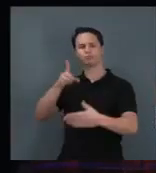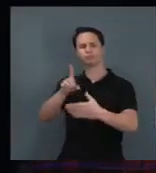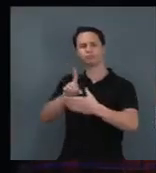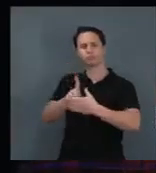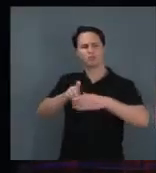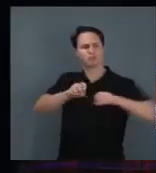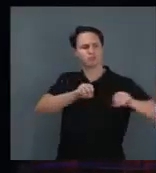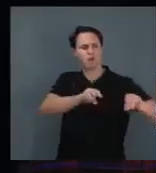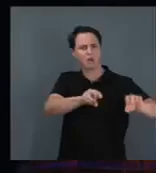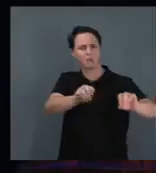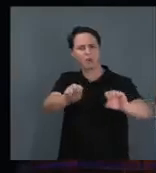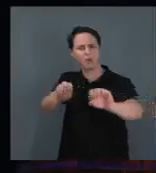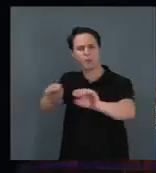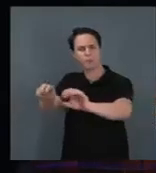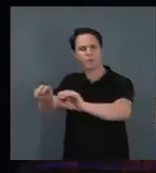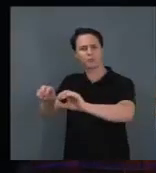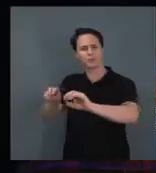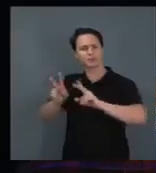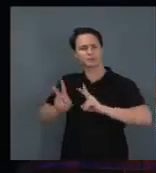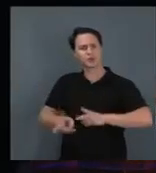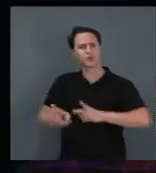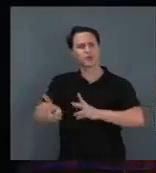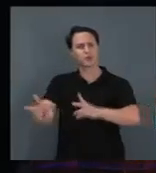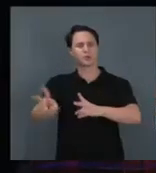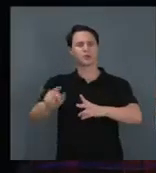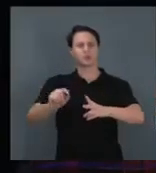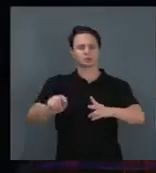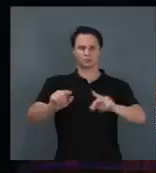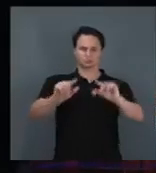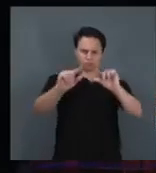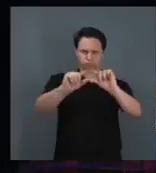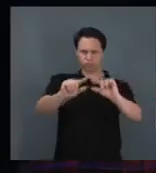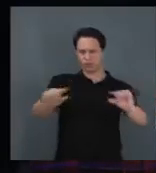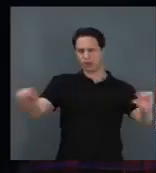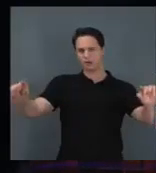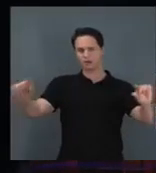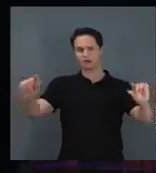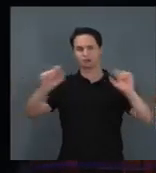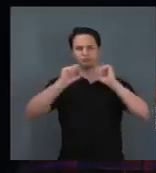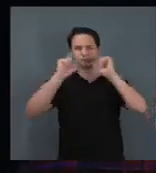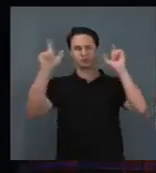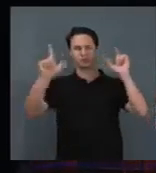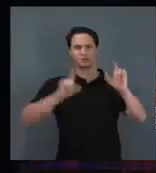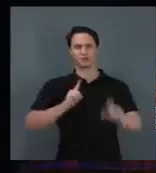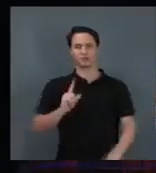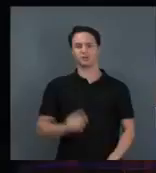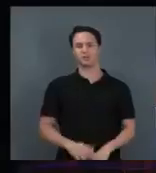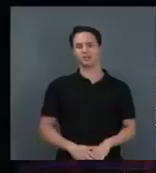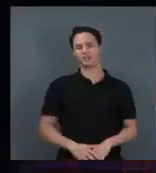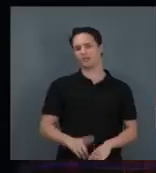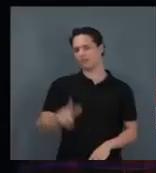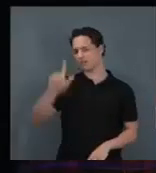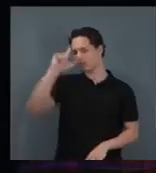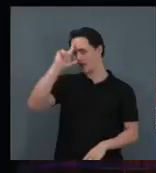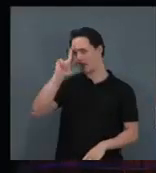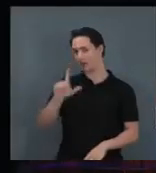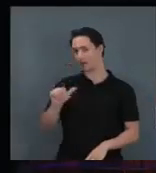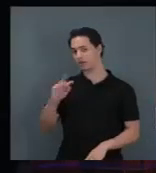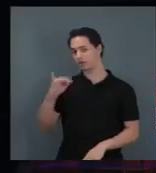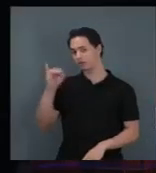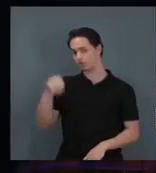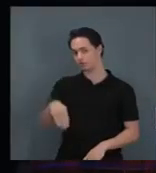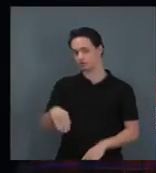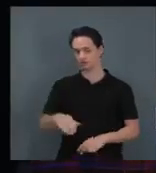encíclicas, como a Laudato Si e Fratelli Tutti, ele nos